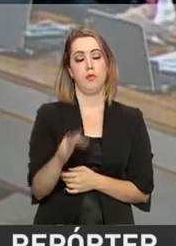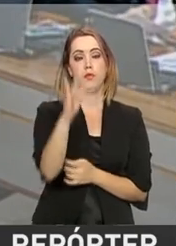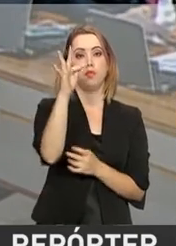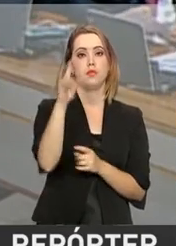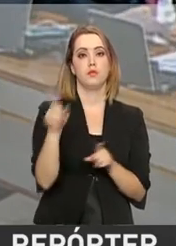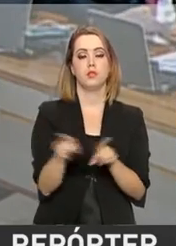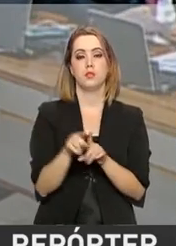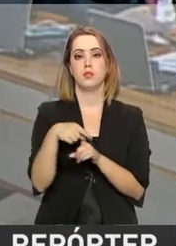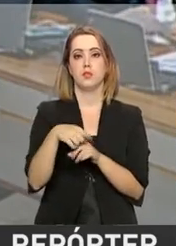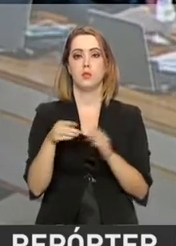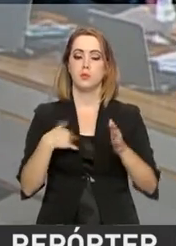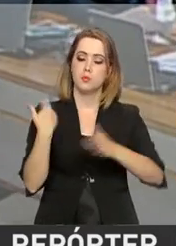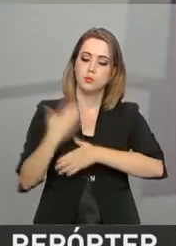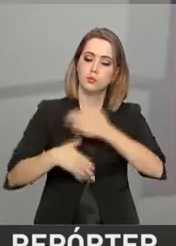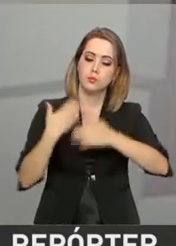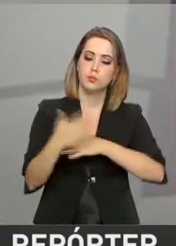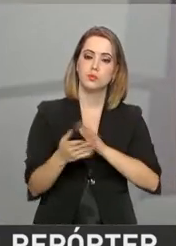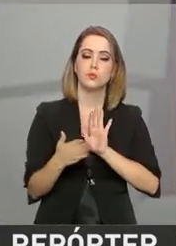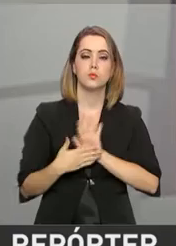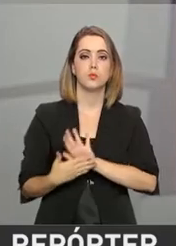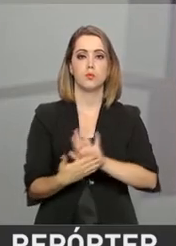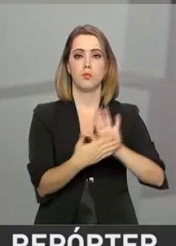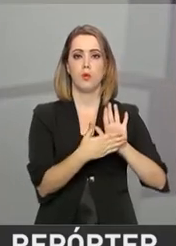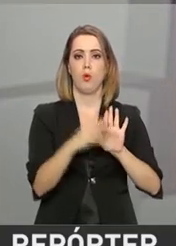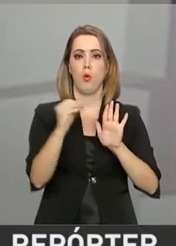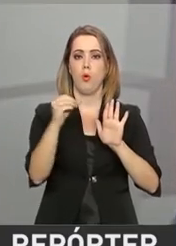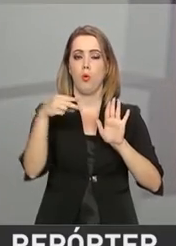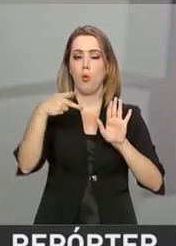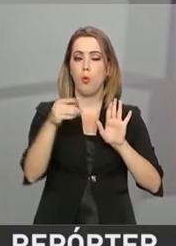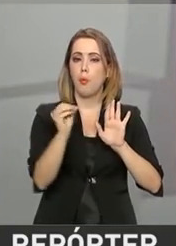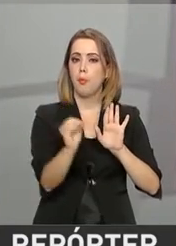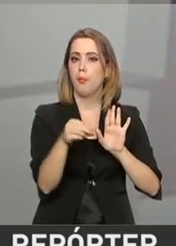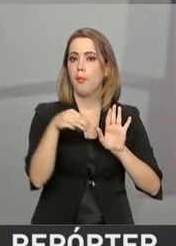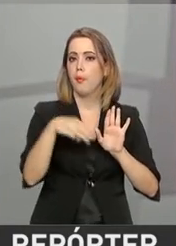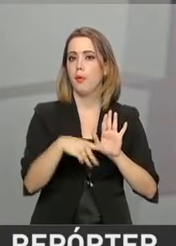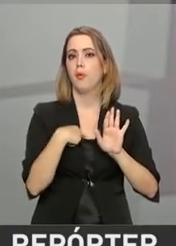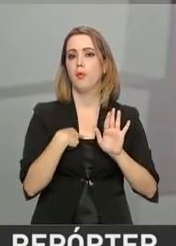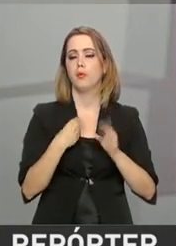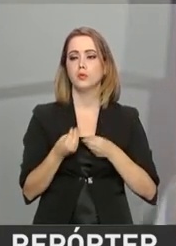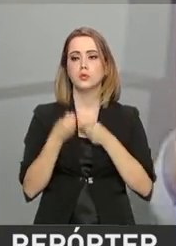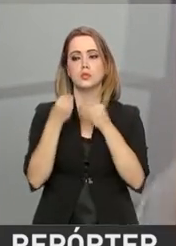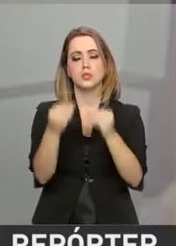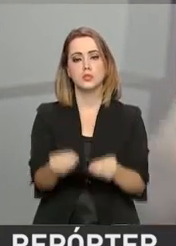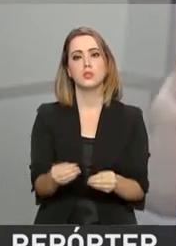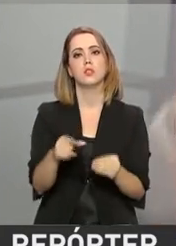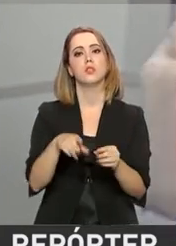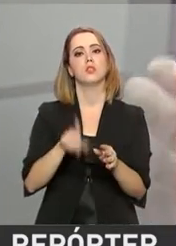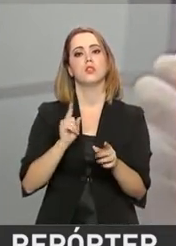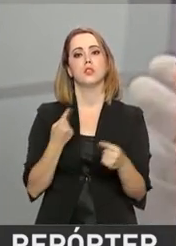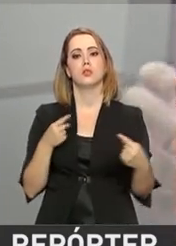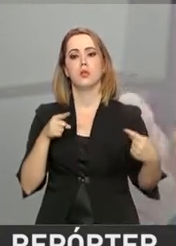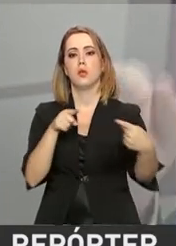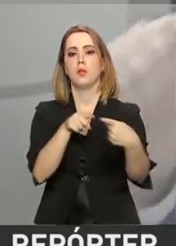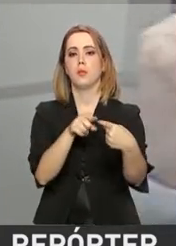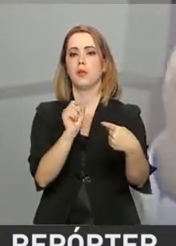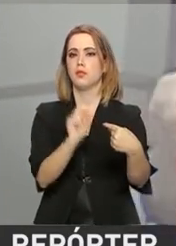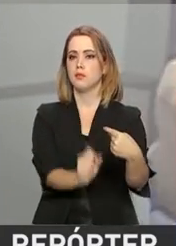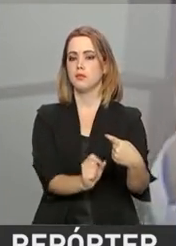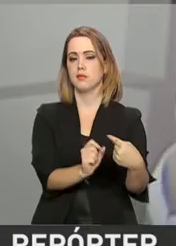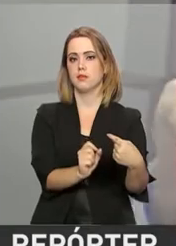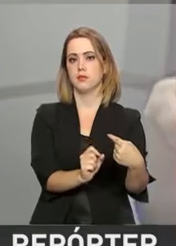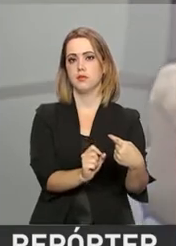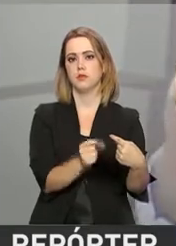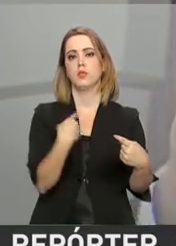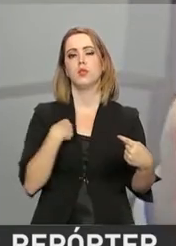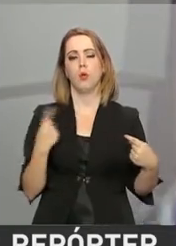dos fatores que propiciam ocupou o copom o conforto com suas projeções indica essa meta que é